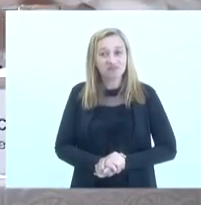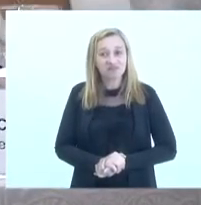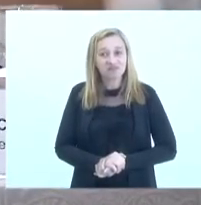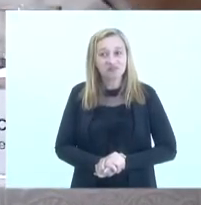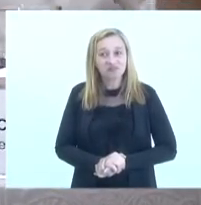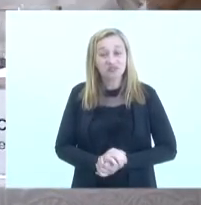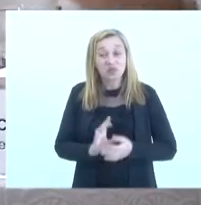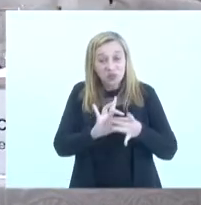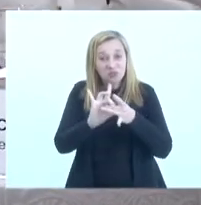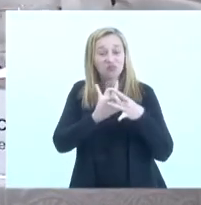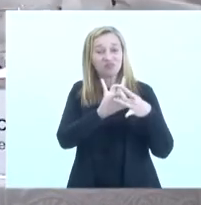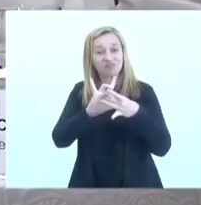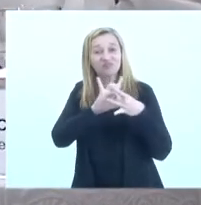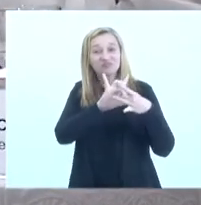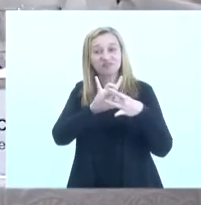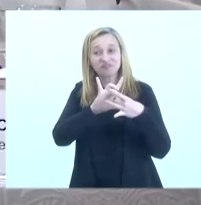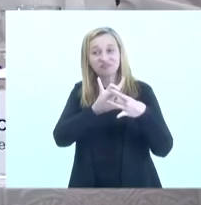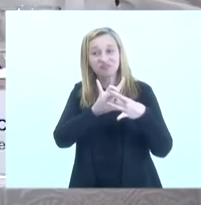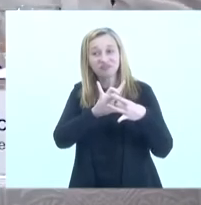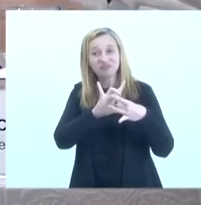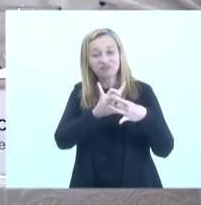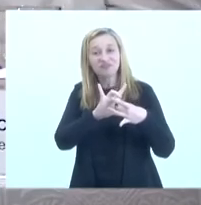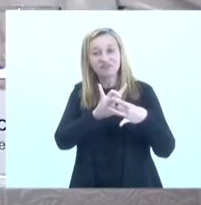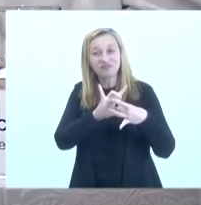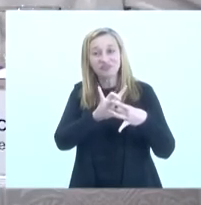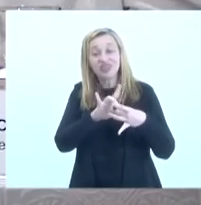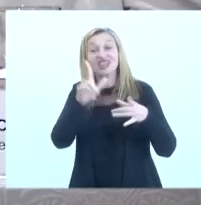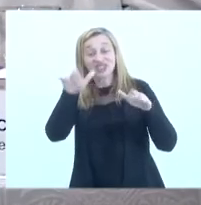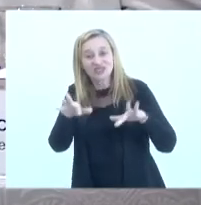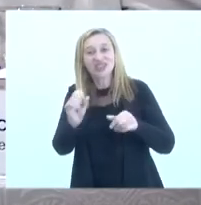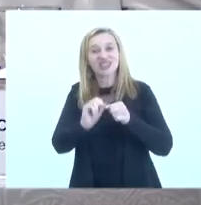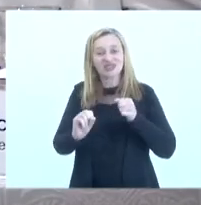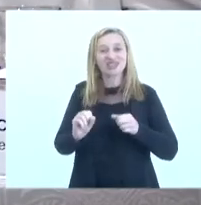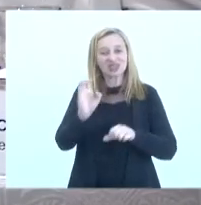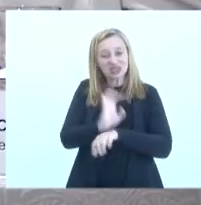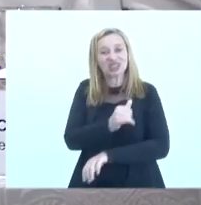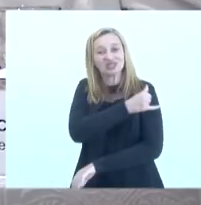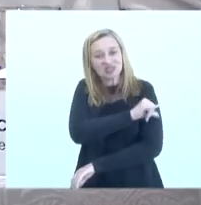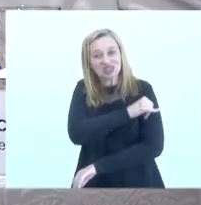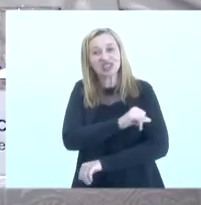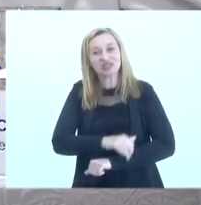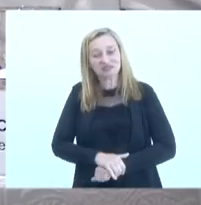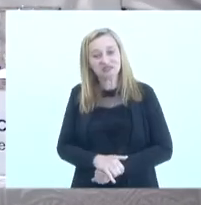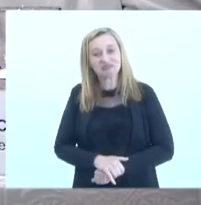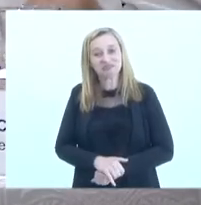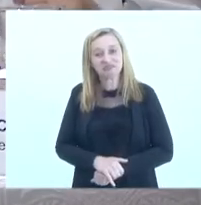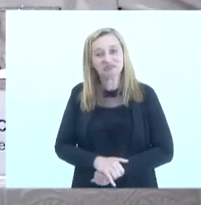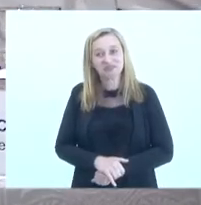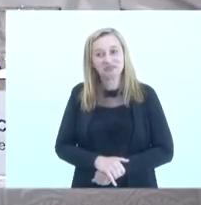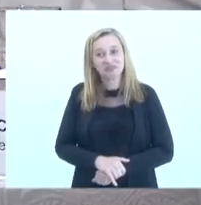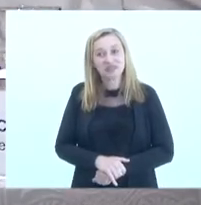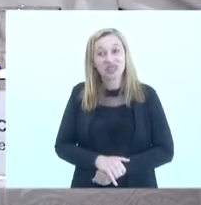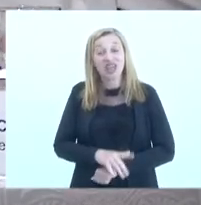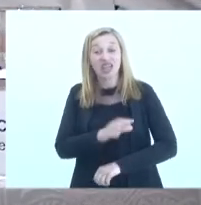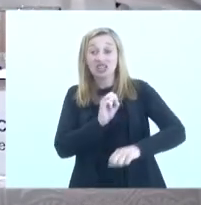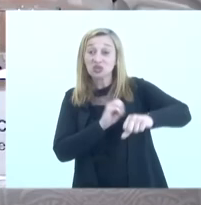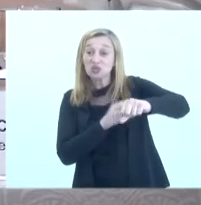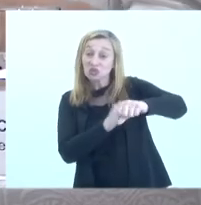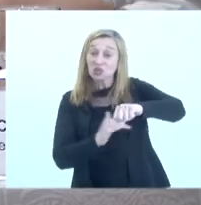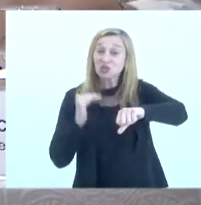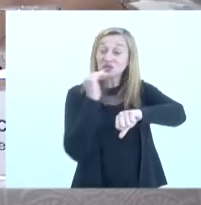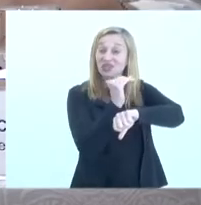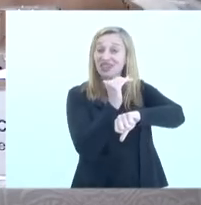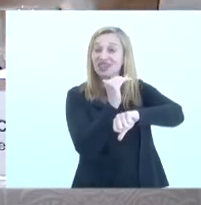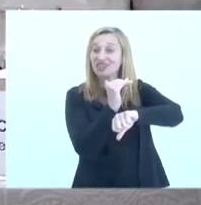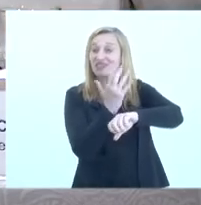que unidos estão fazendo a diferença para o estado do Rio de Janeiro. Esse fundo soberano vai